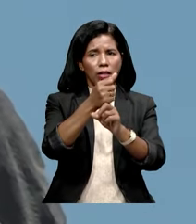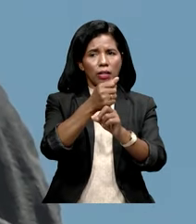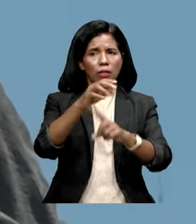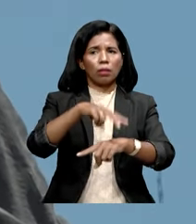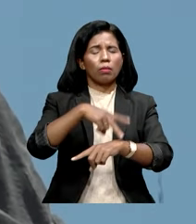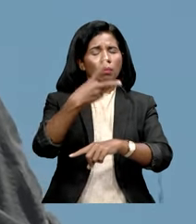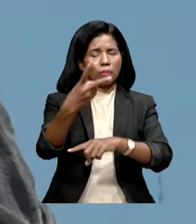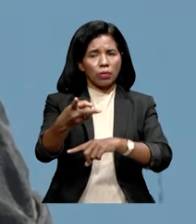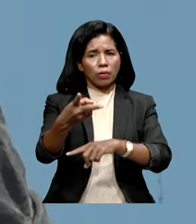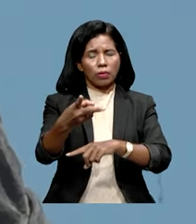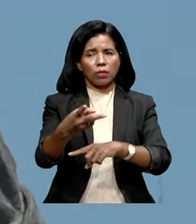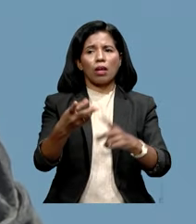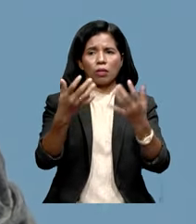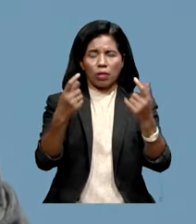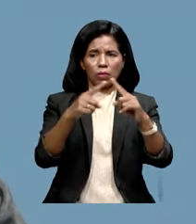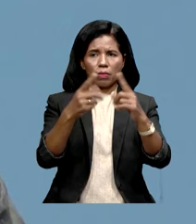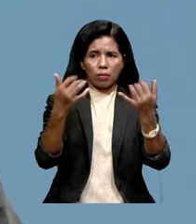ikotu tabel hela to agora